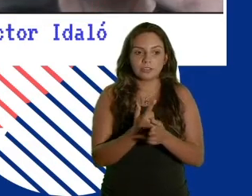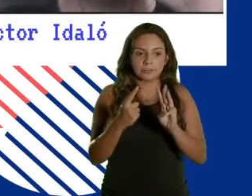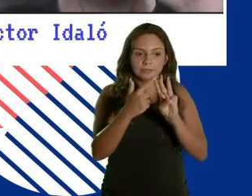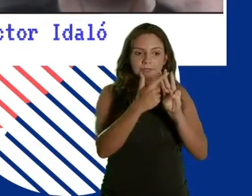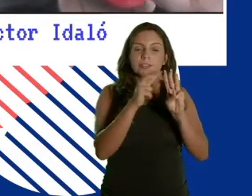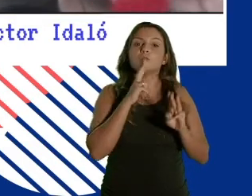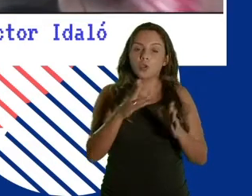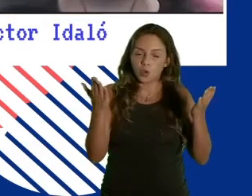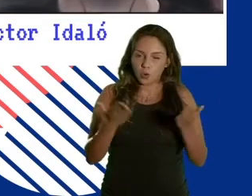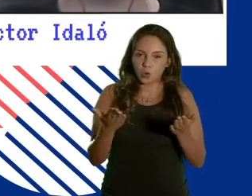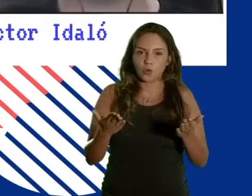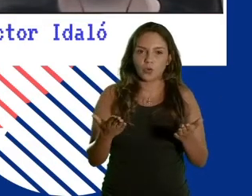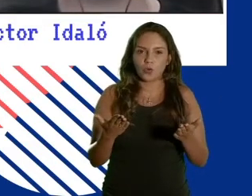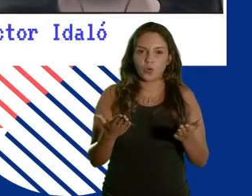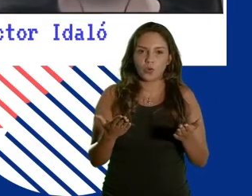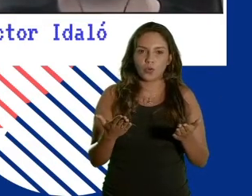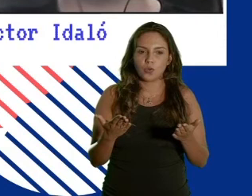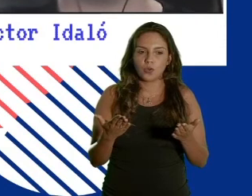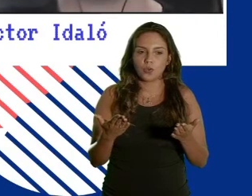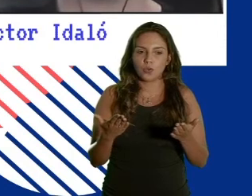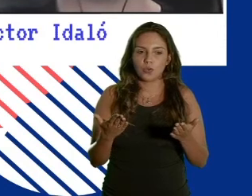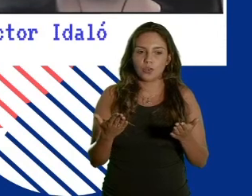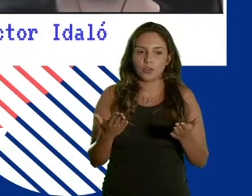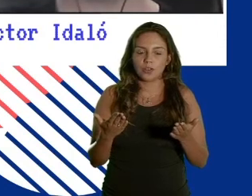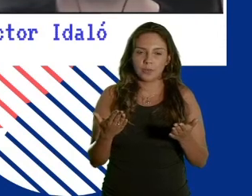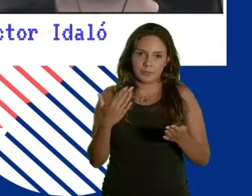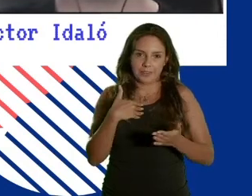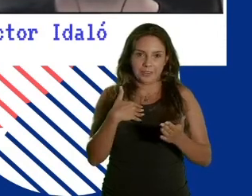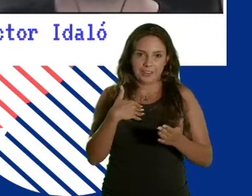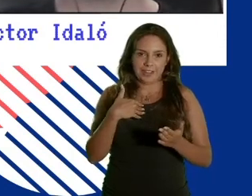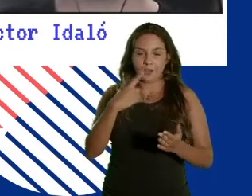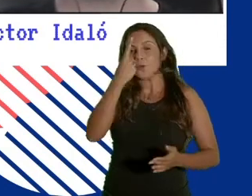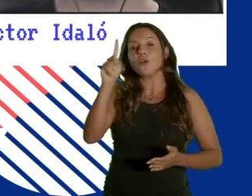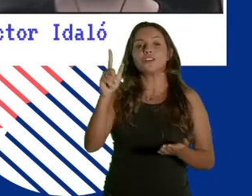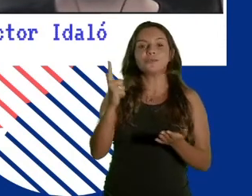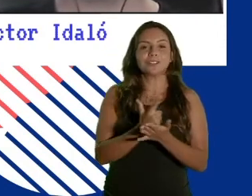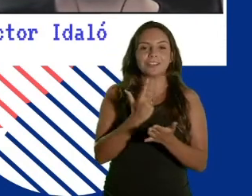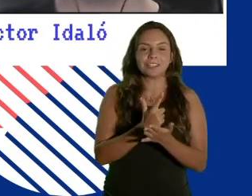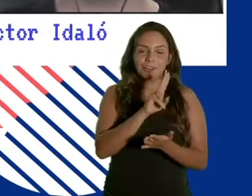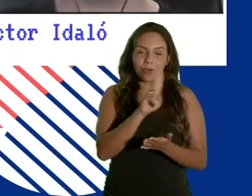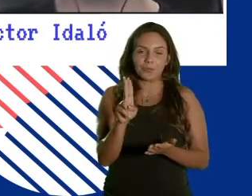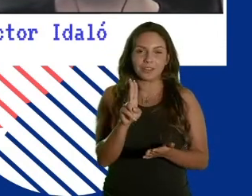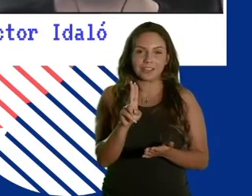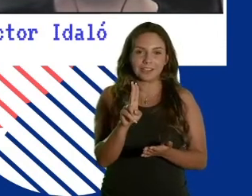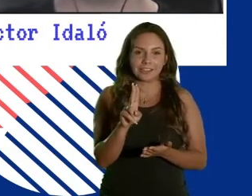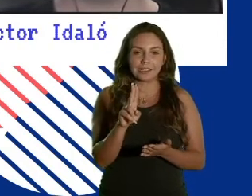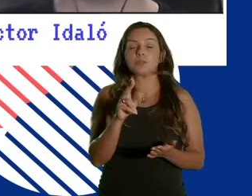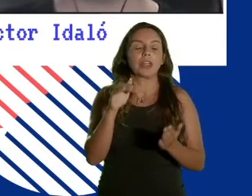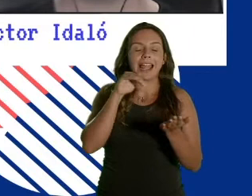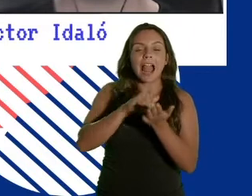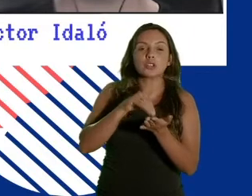Hoje, lindo, a minha cria caçulinha, chama-se Quintas